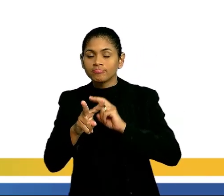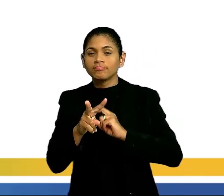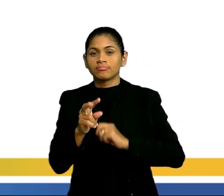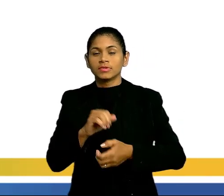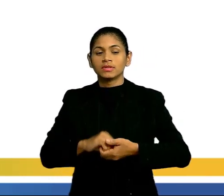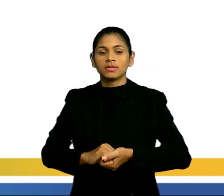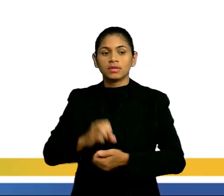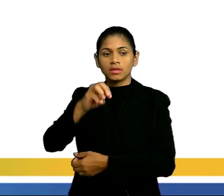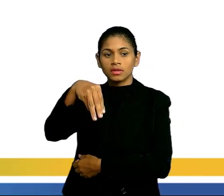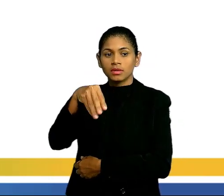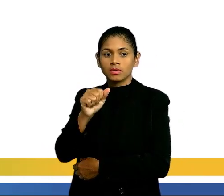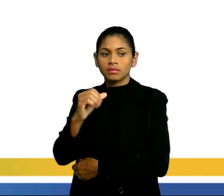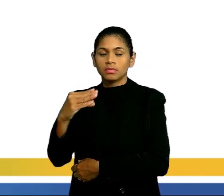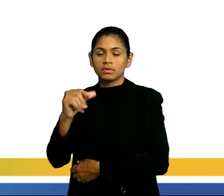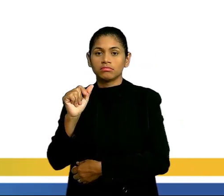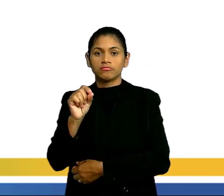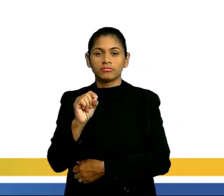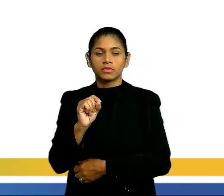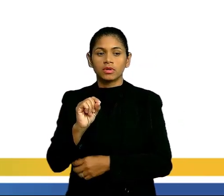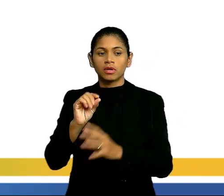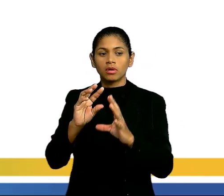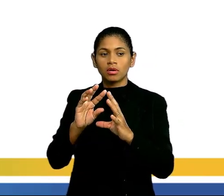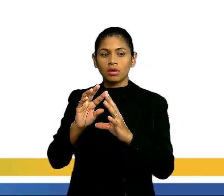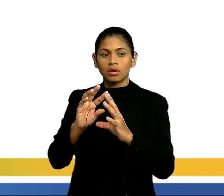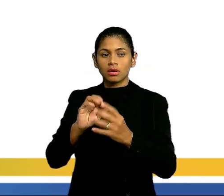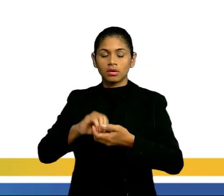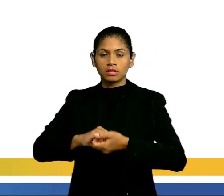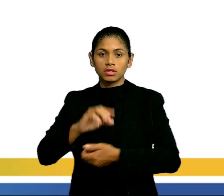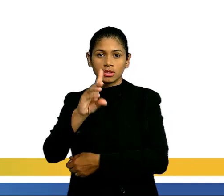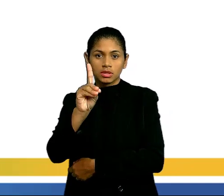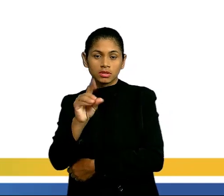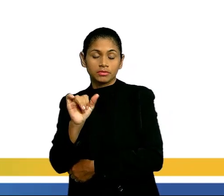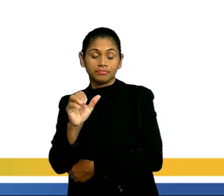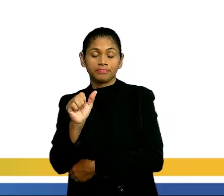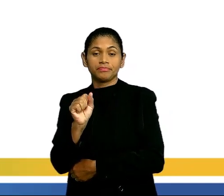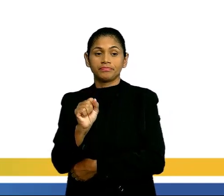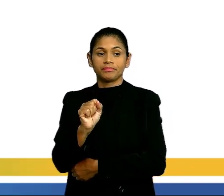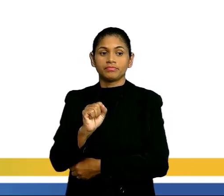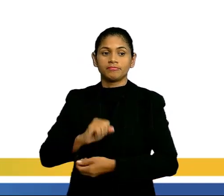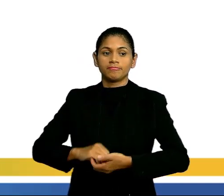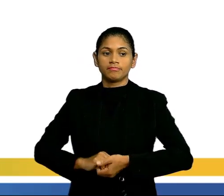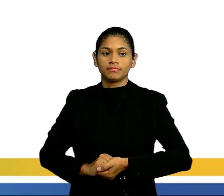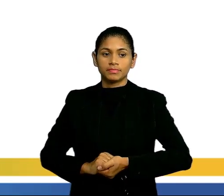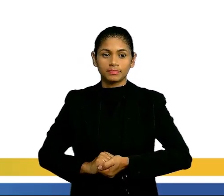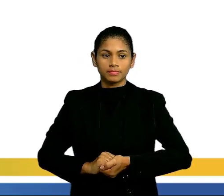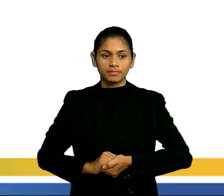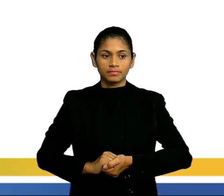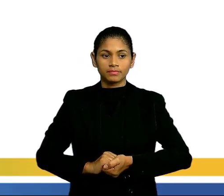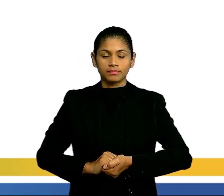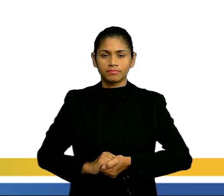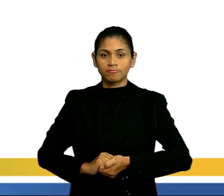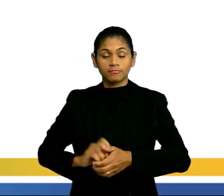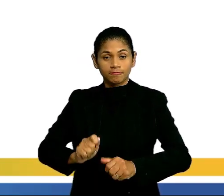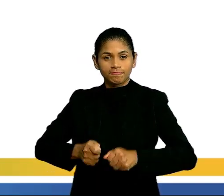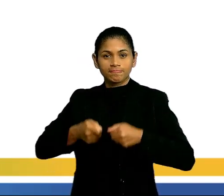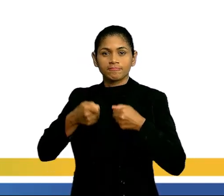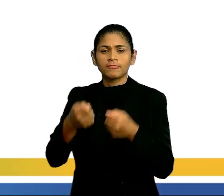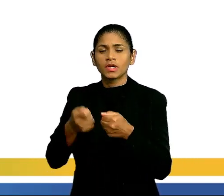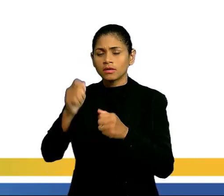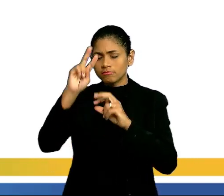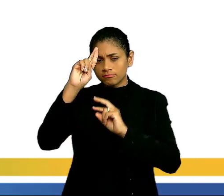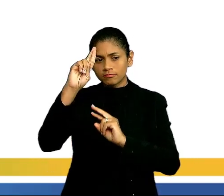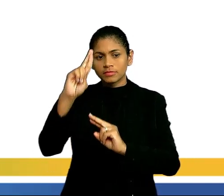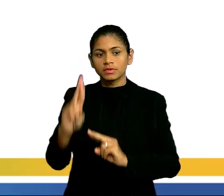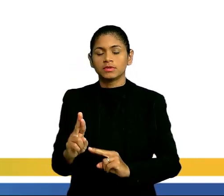demais. Diamantes tem à vontade. Esmeralda é para os trouxas. Reforçai, Senhor,